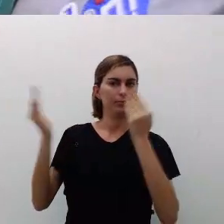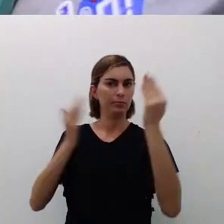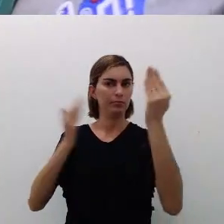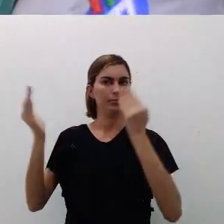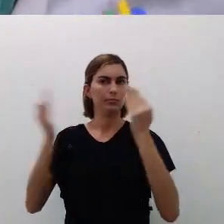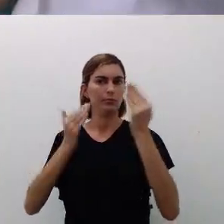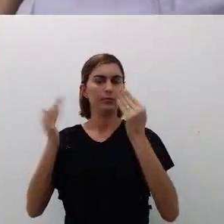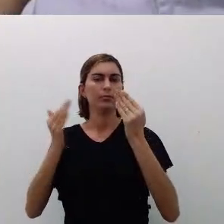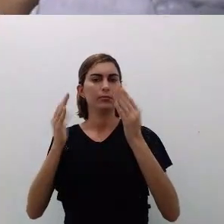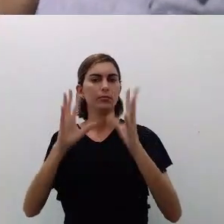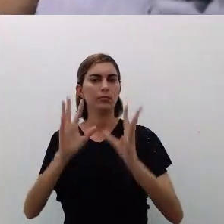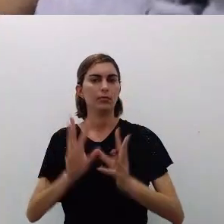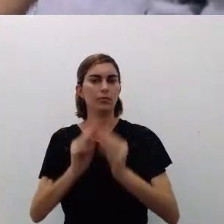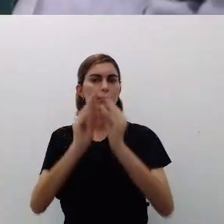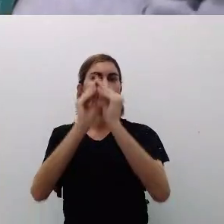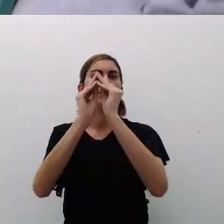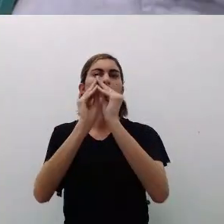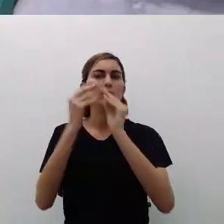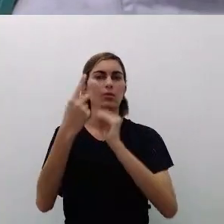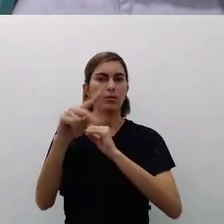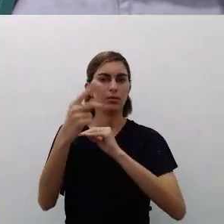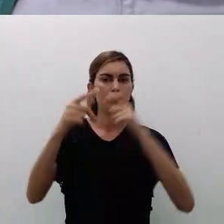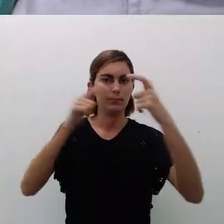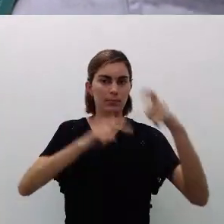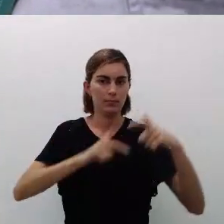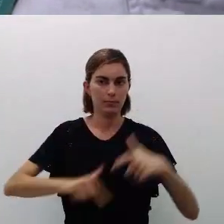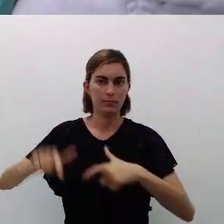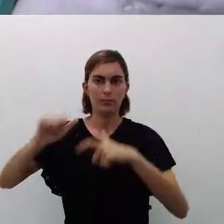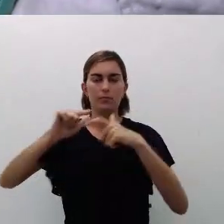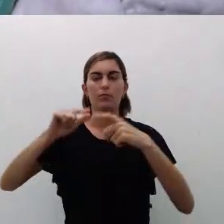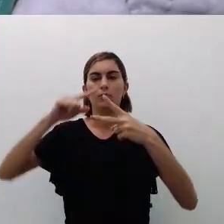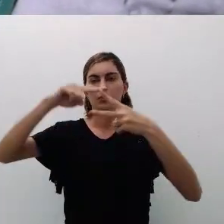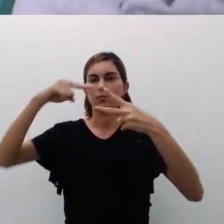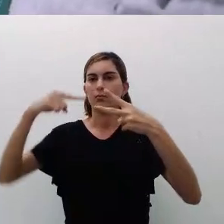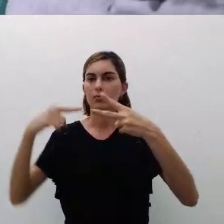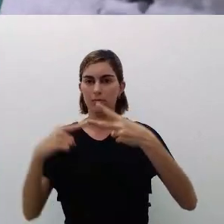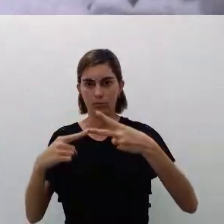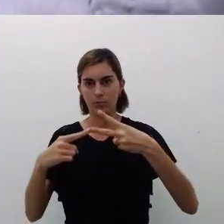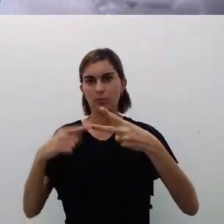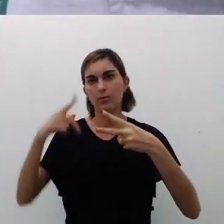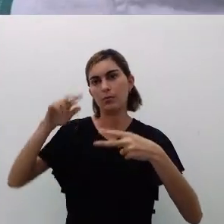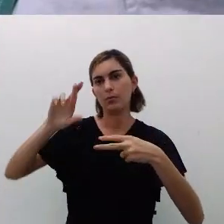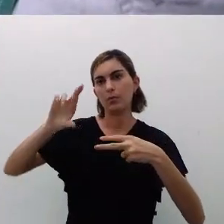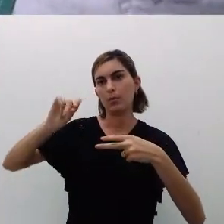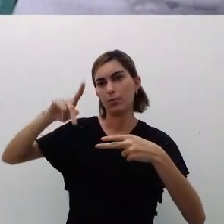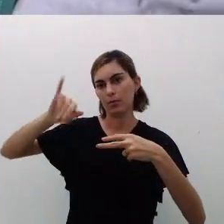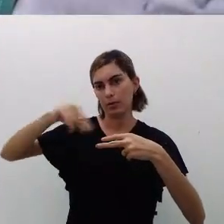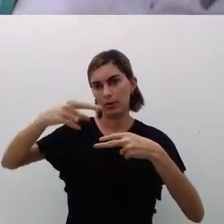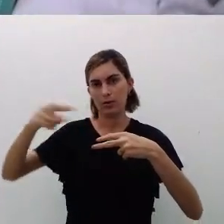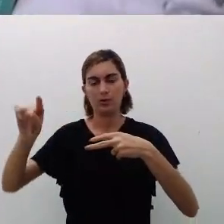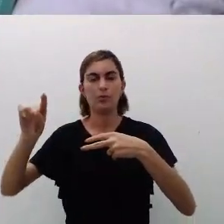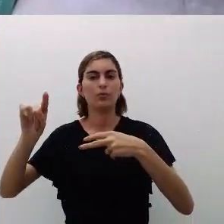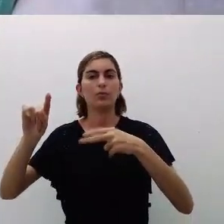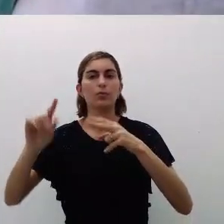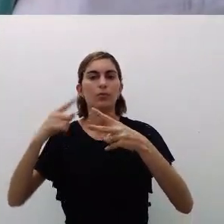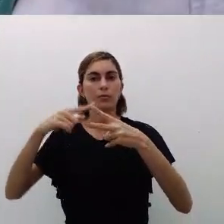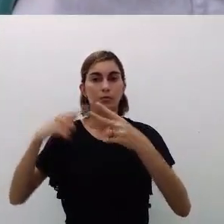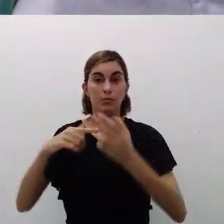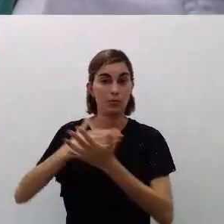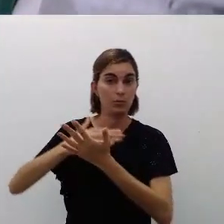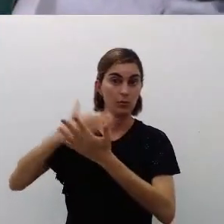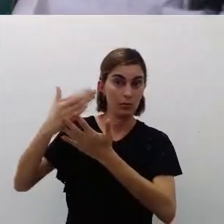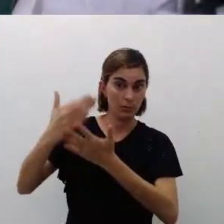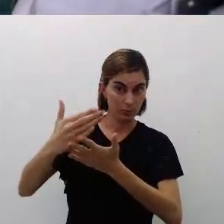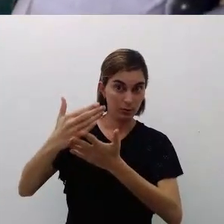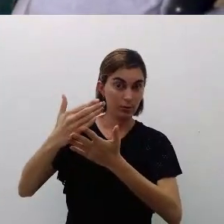composição desses ambientes com as duas proporções. Iniciar aqui com a regra